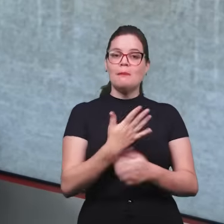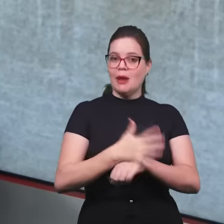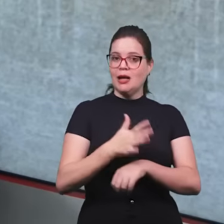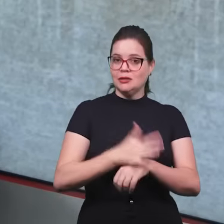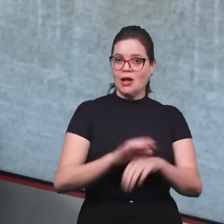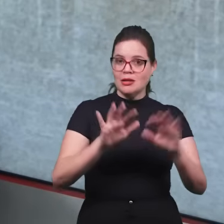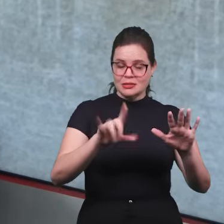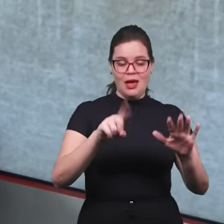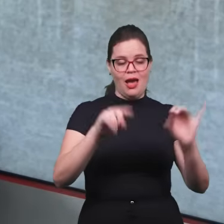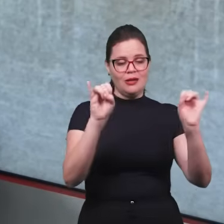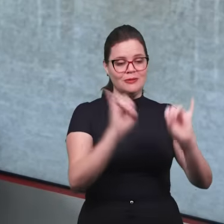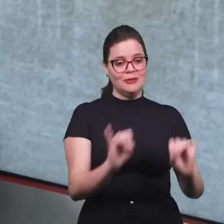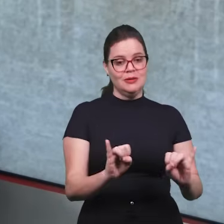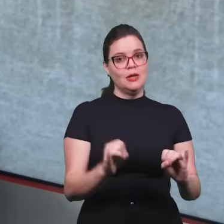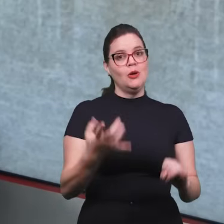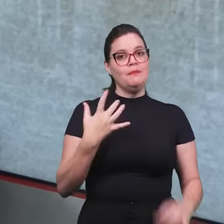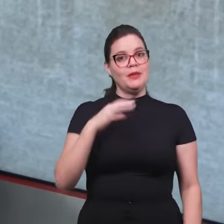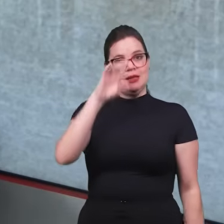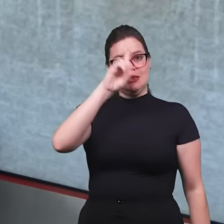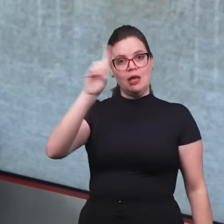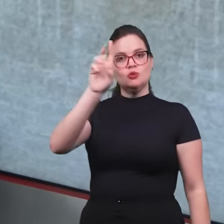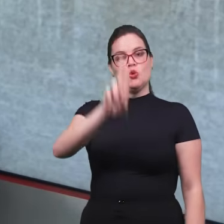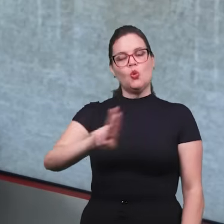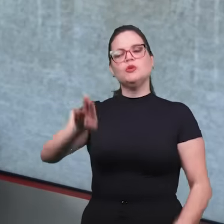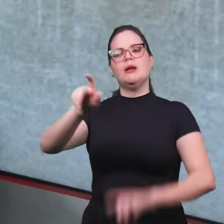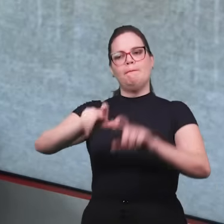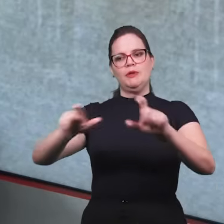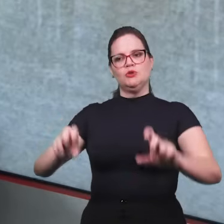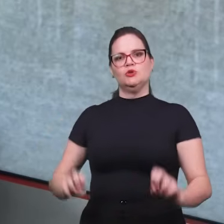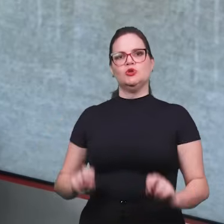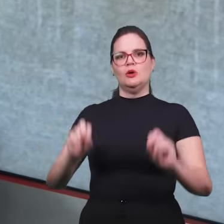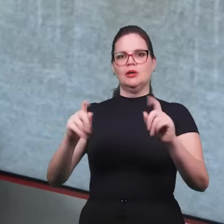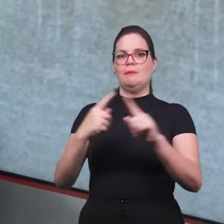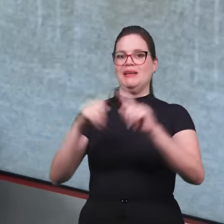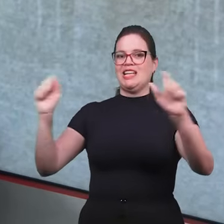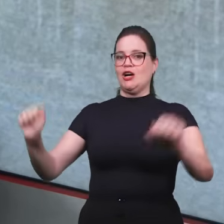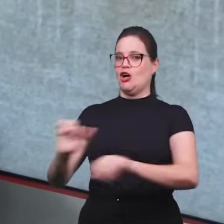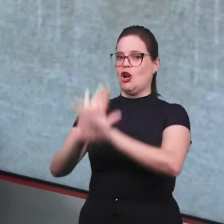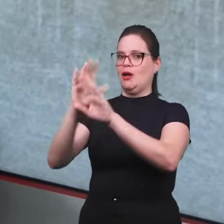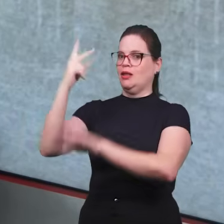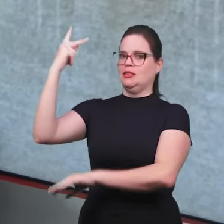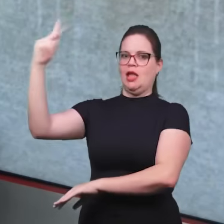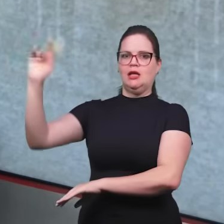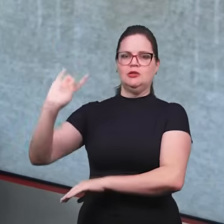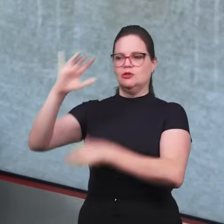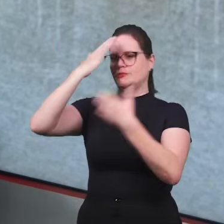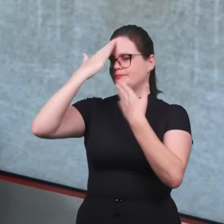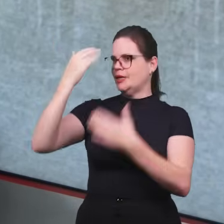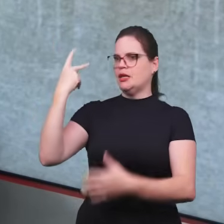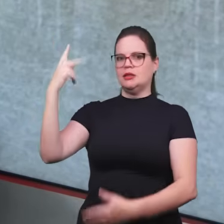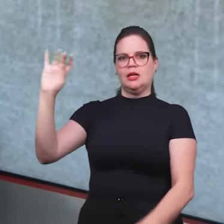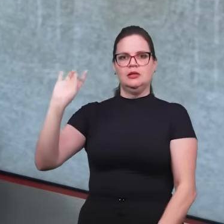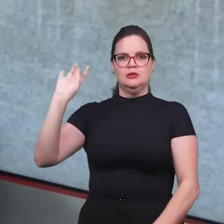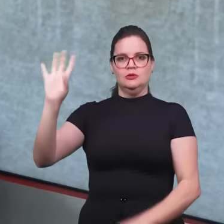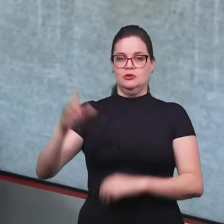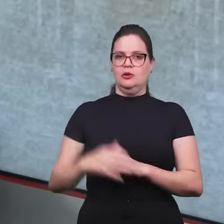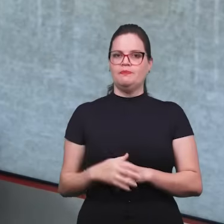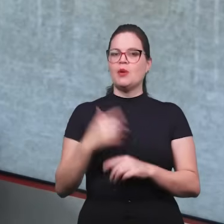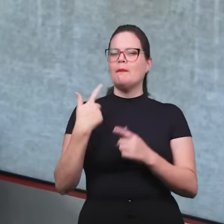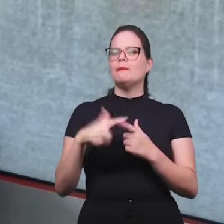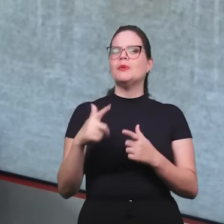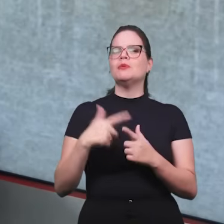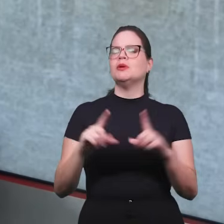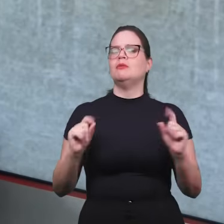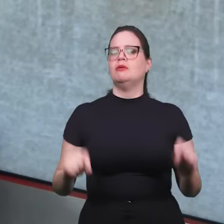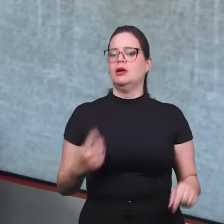prática. O Senhor pode usar homens, mas nunca divide com eles a sua glória. O problema surge quando